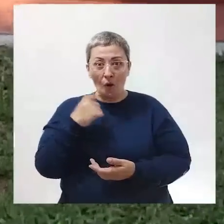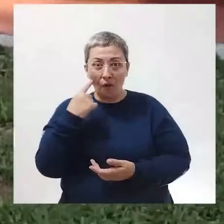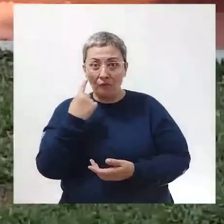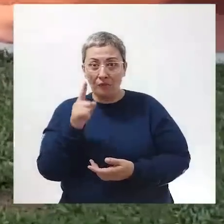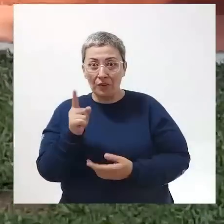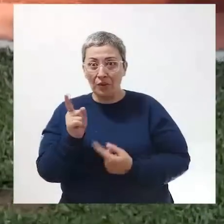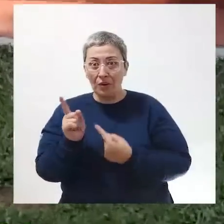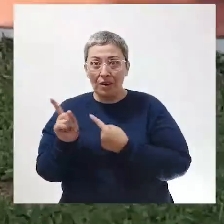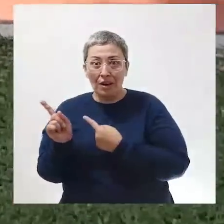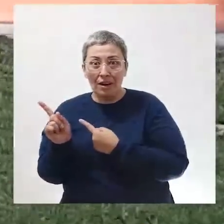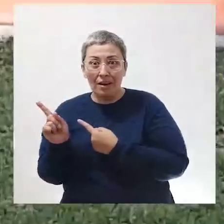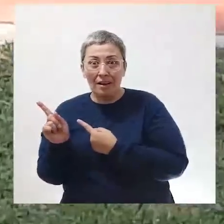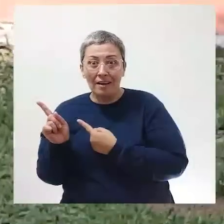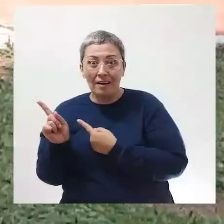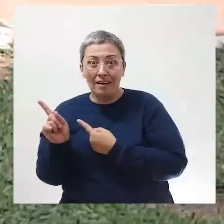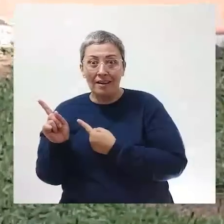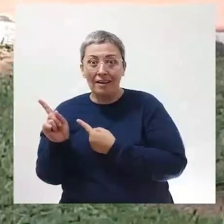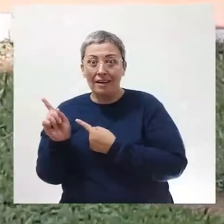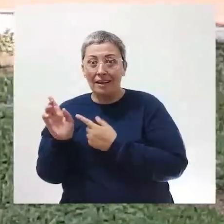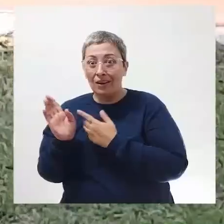Gente, vocês estão vendo?